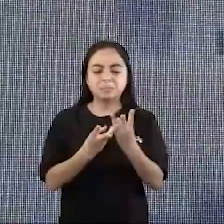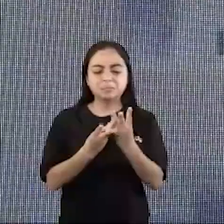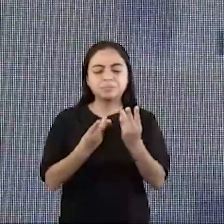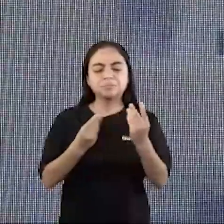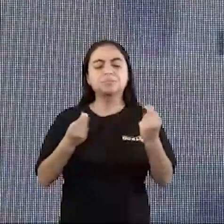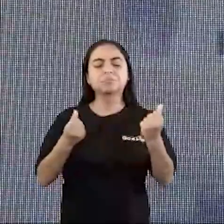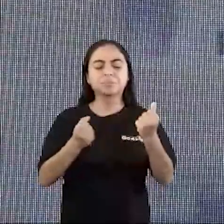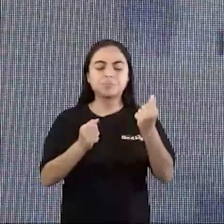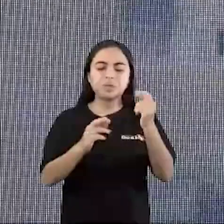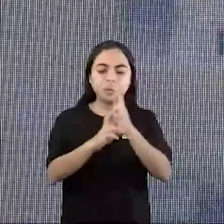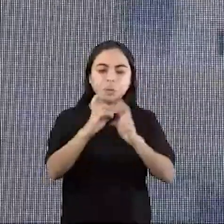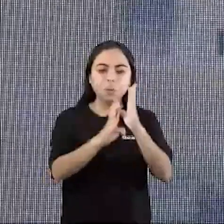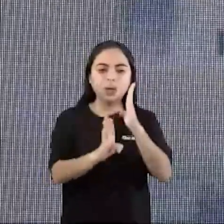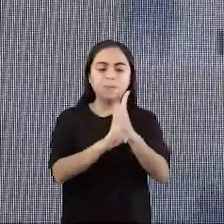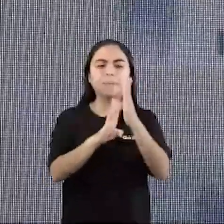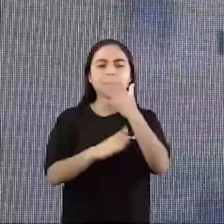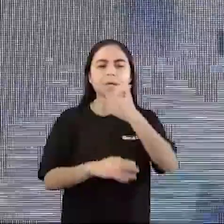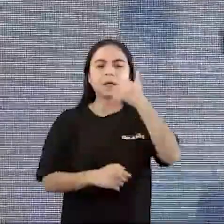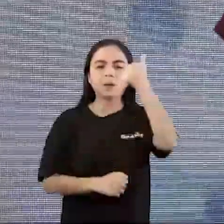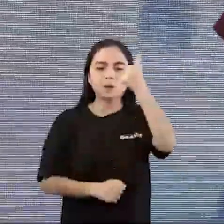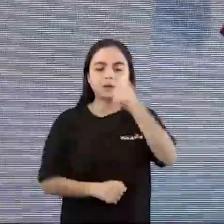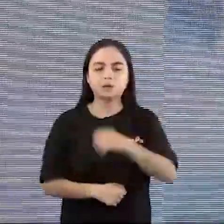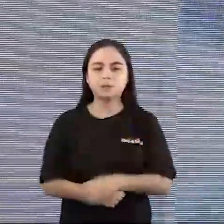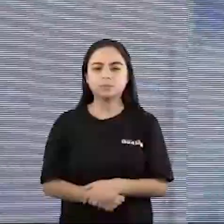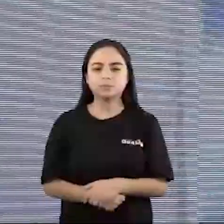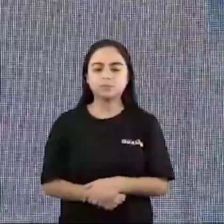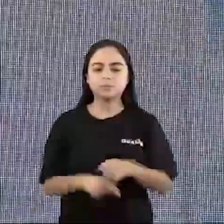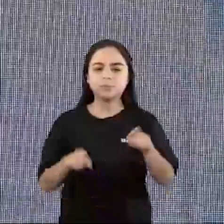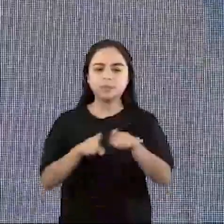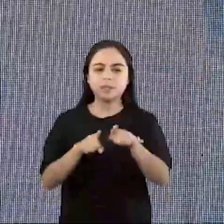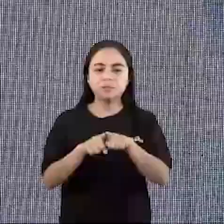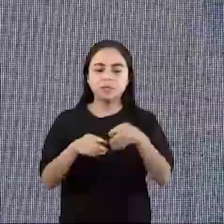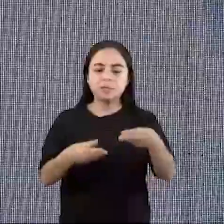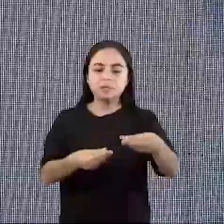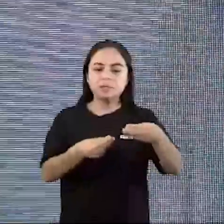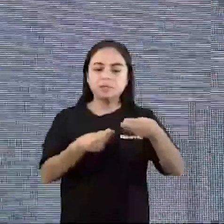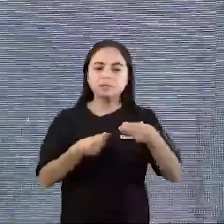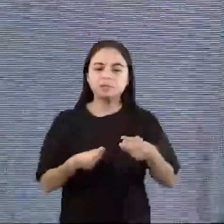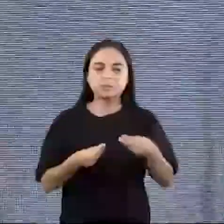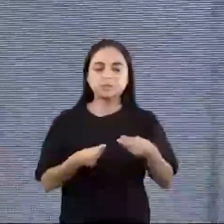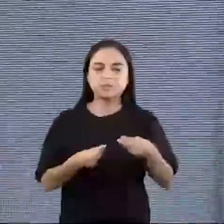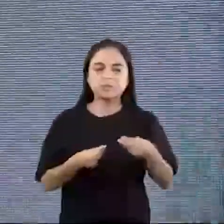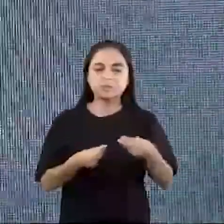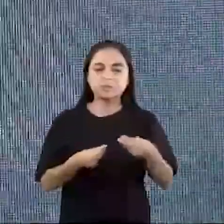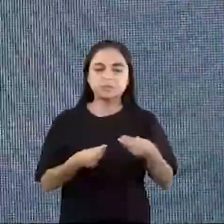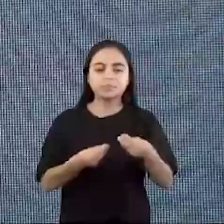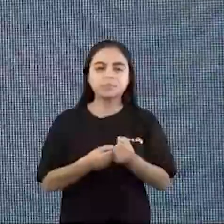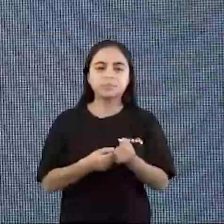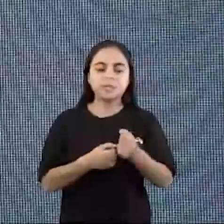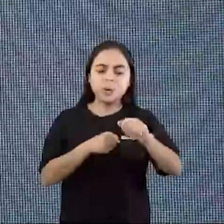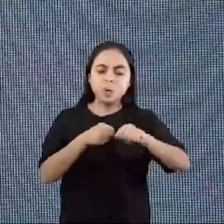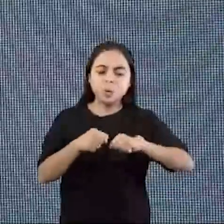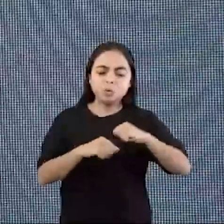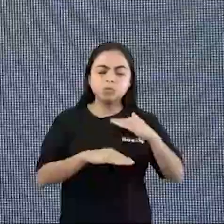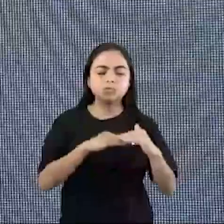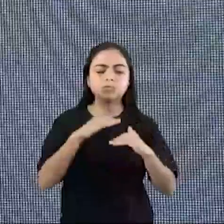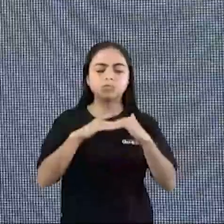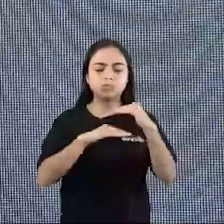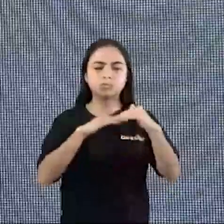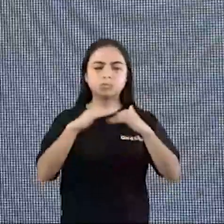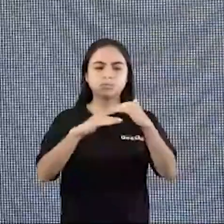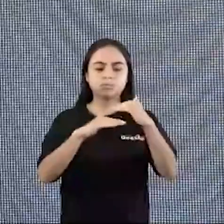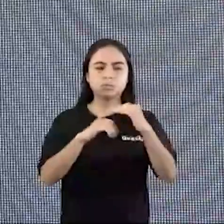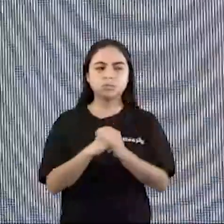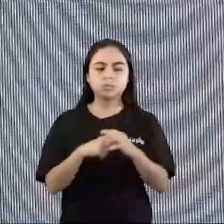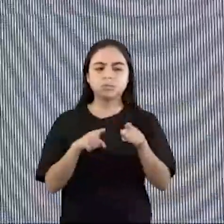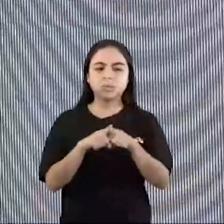nosso diagnóstico e nos trazer aprimoramento, especialização,